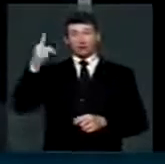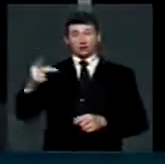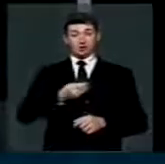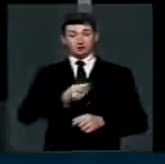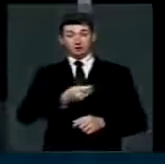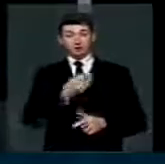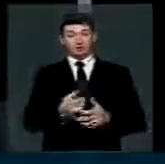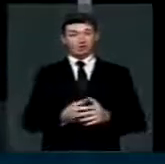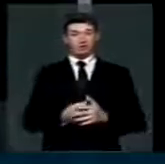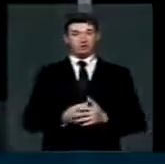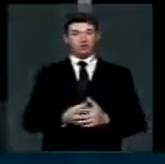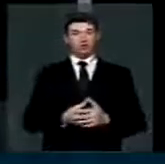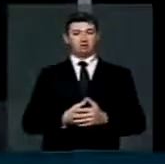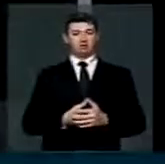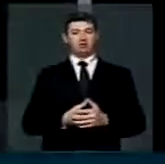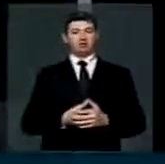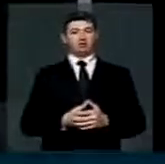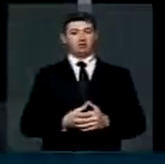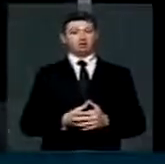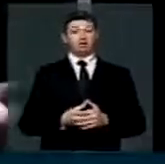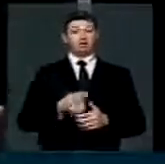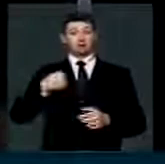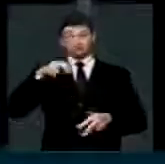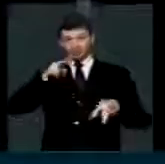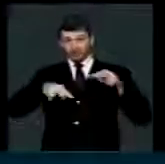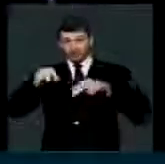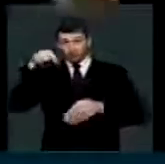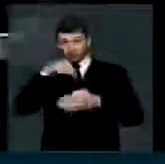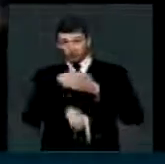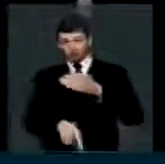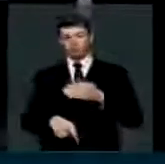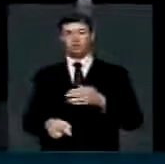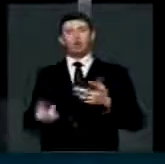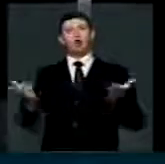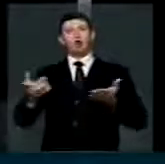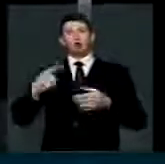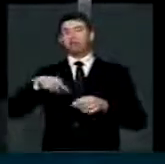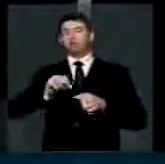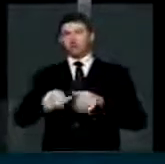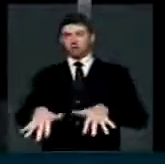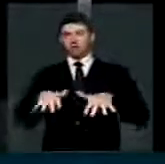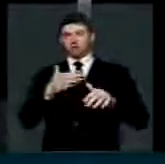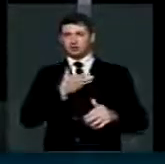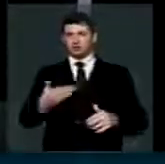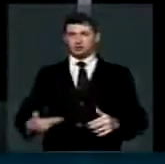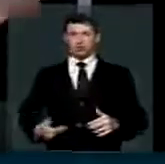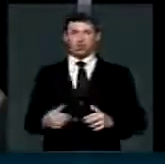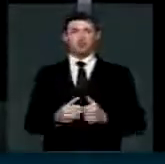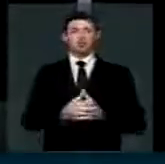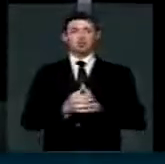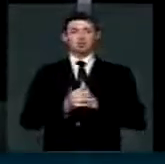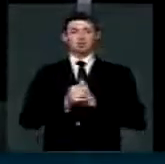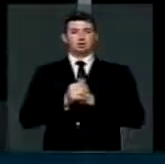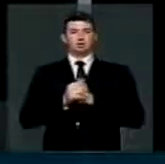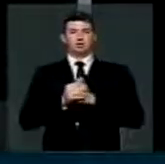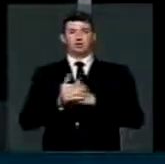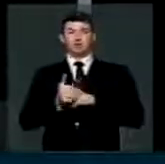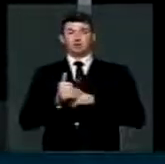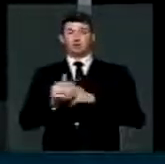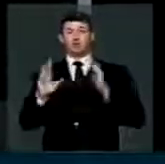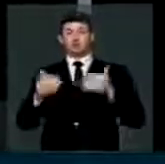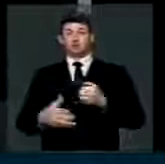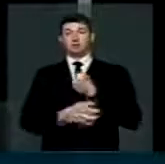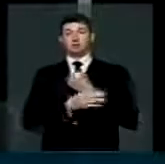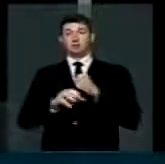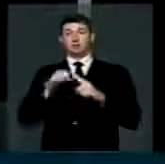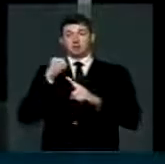vida. Quando nós analisamos isso mais profundamente, fizemos isso hoje numa audiência pública na Comissão de Seguridade